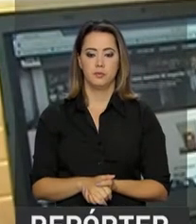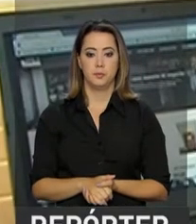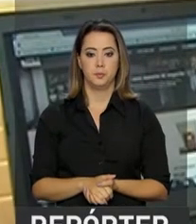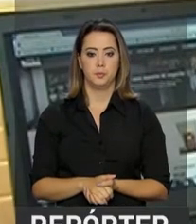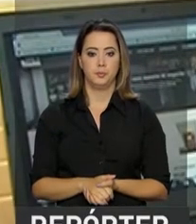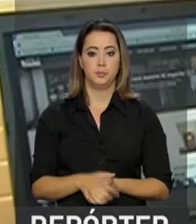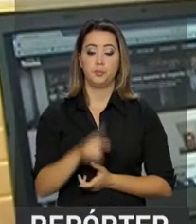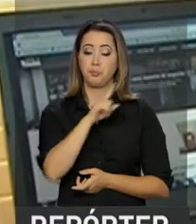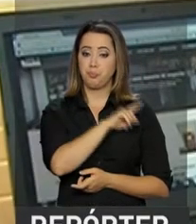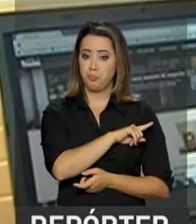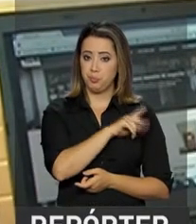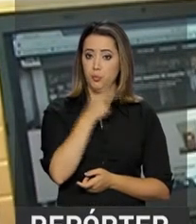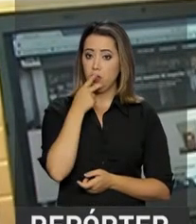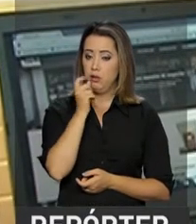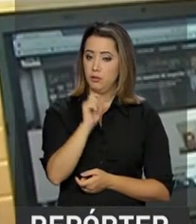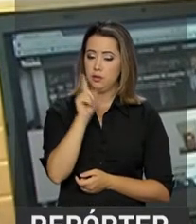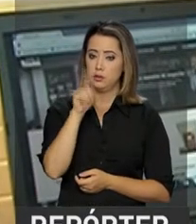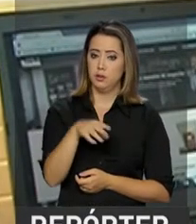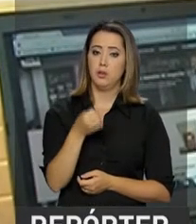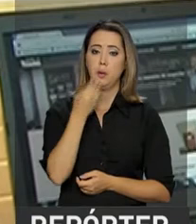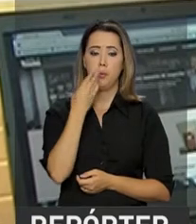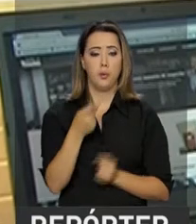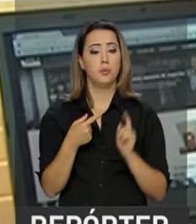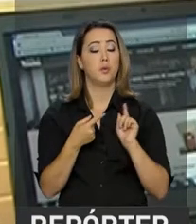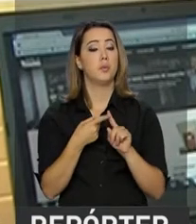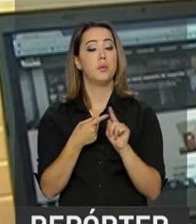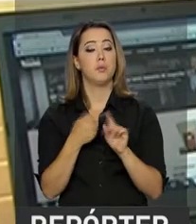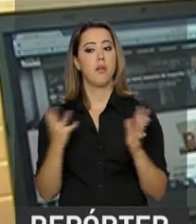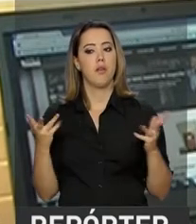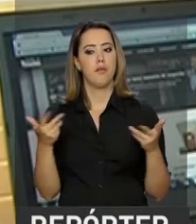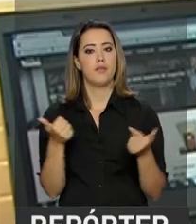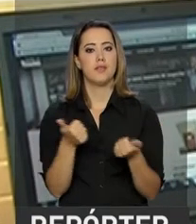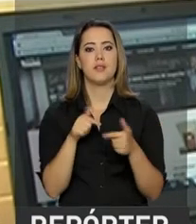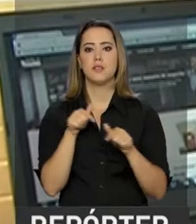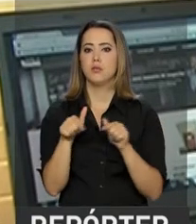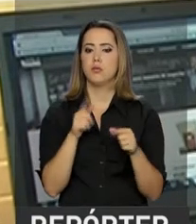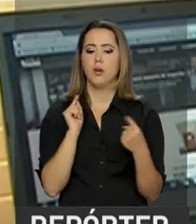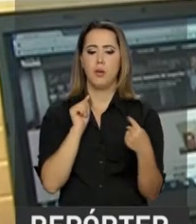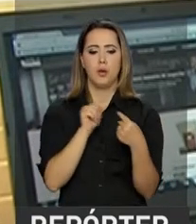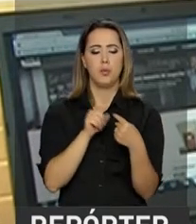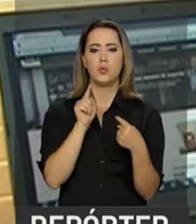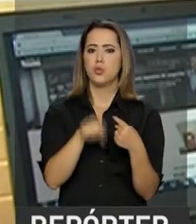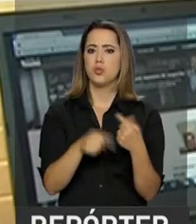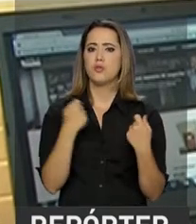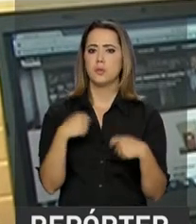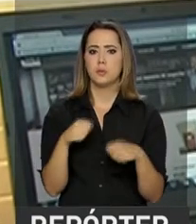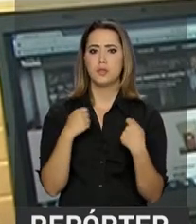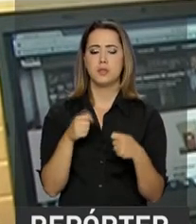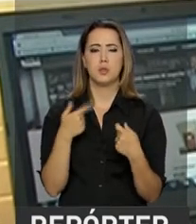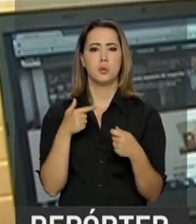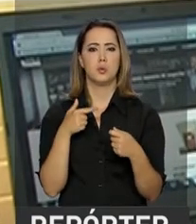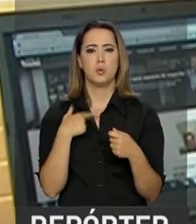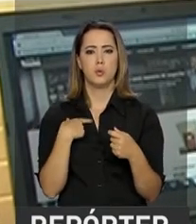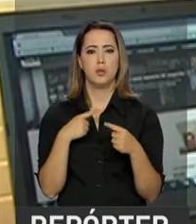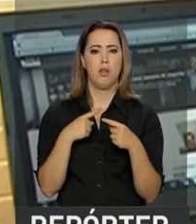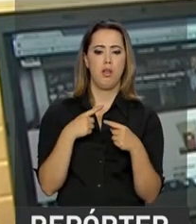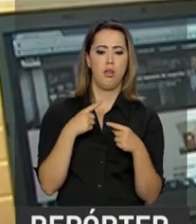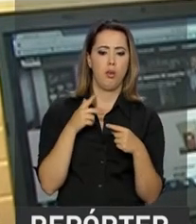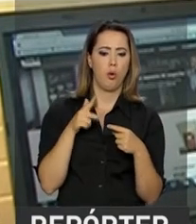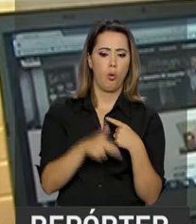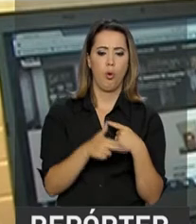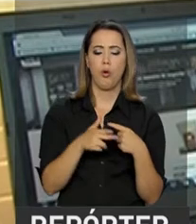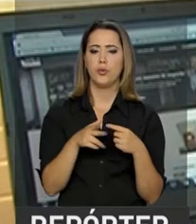pela eficiência que você ganha então realmente foca no que é necessário não tenho interrupções do dia a dia do